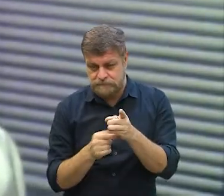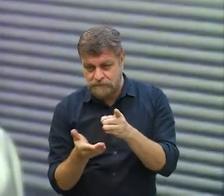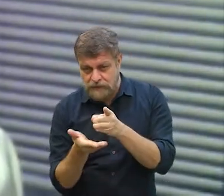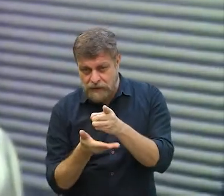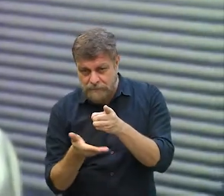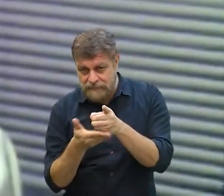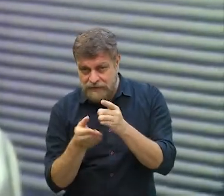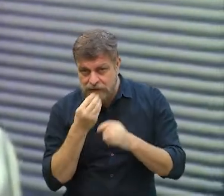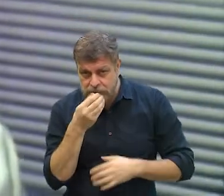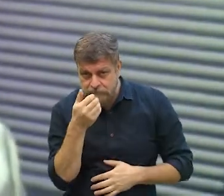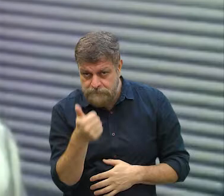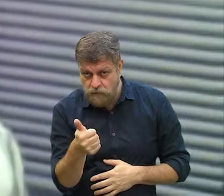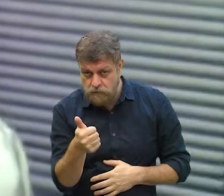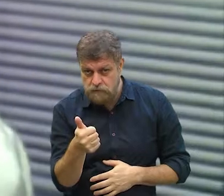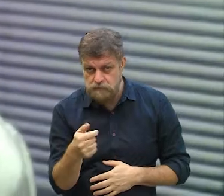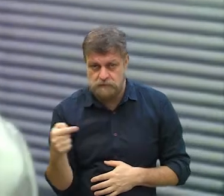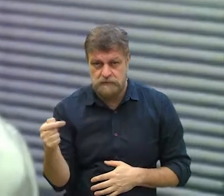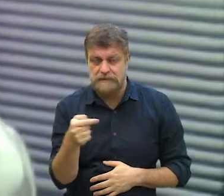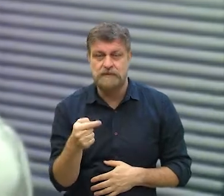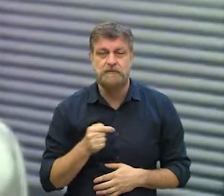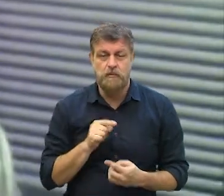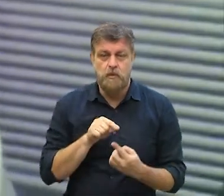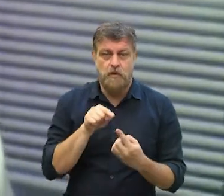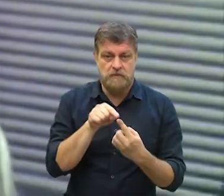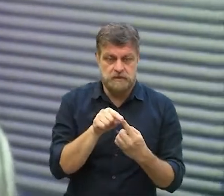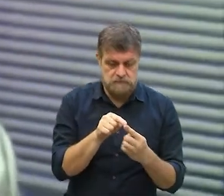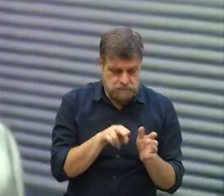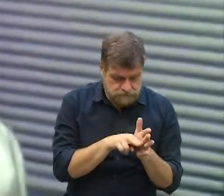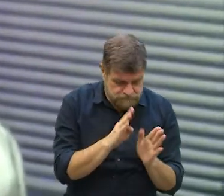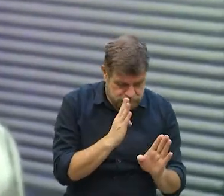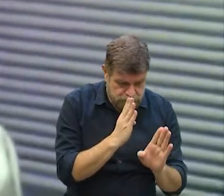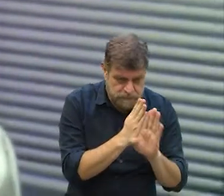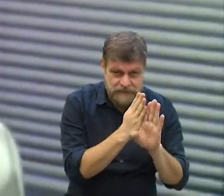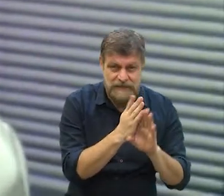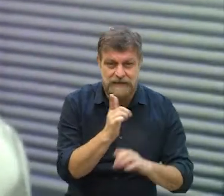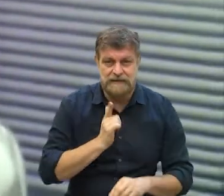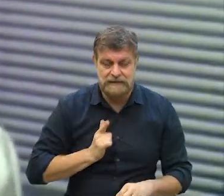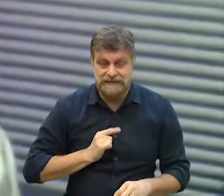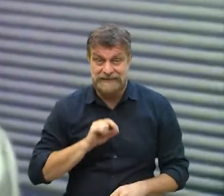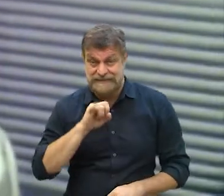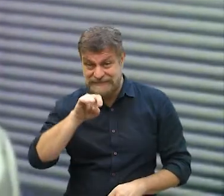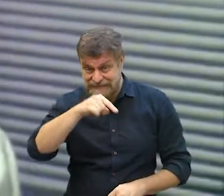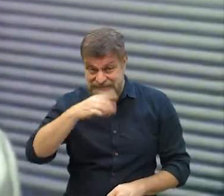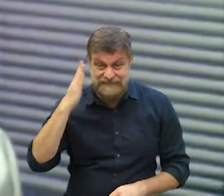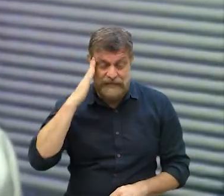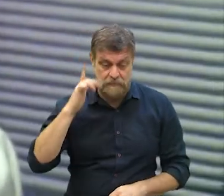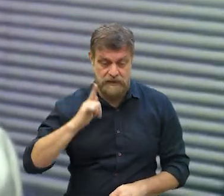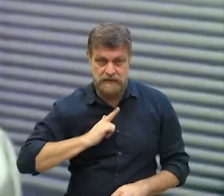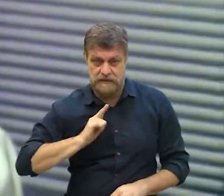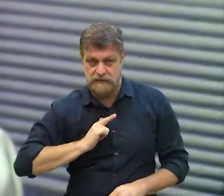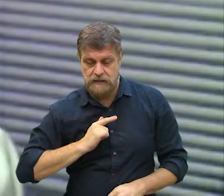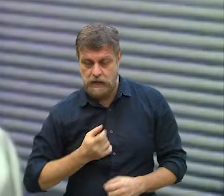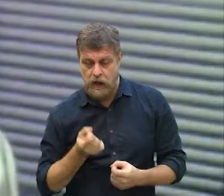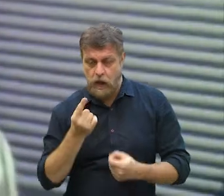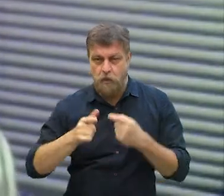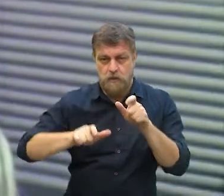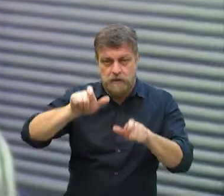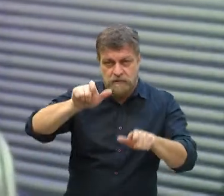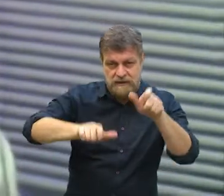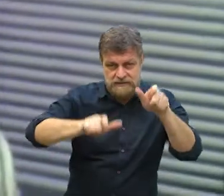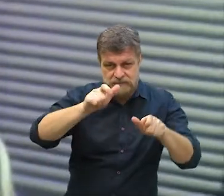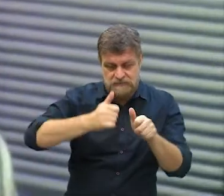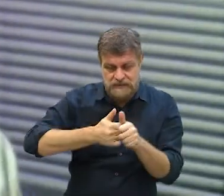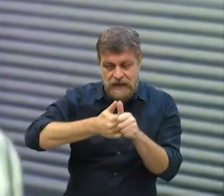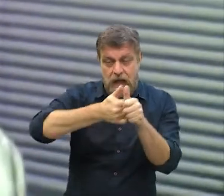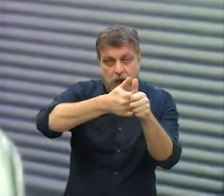precoce, até que ponto ele é tão bom. Não no sentido de que você não deva diagnosticar, mas você tem que, uma vez que diagnosticado, considerar que alguns pacientes